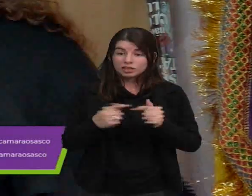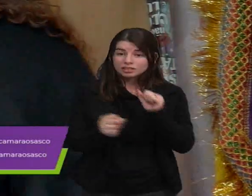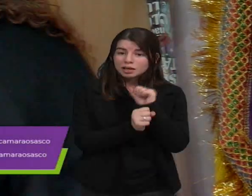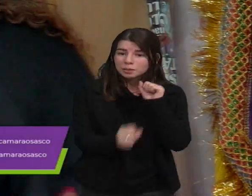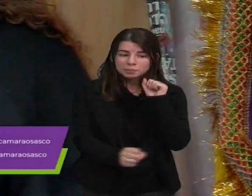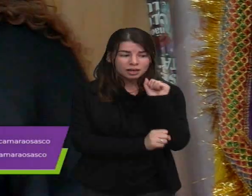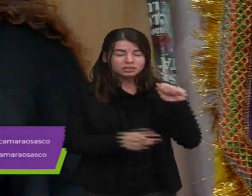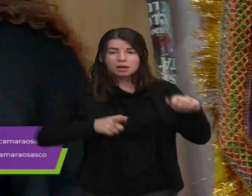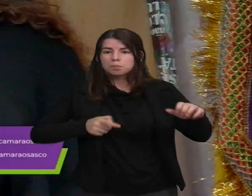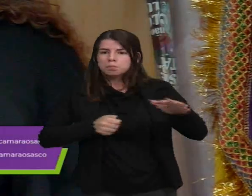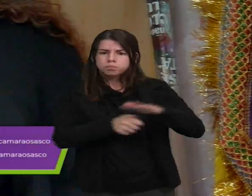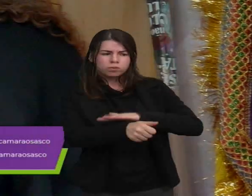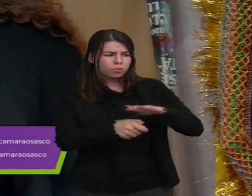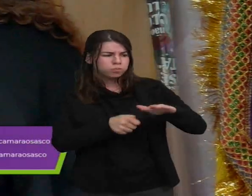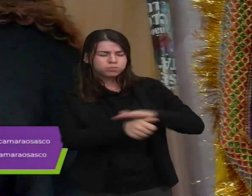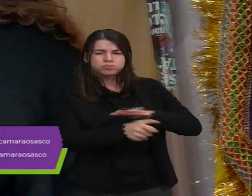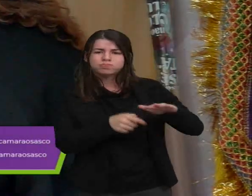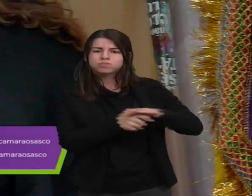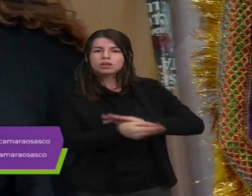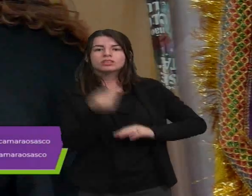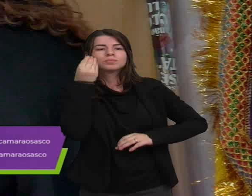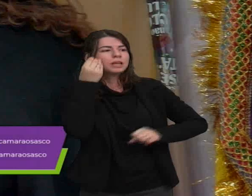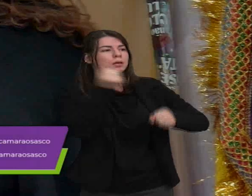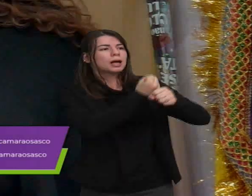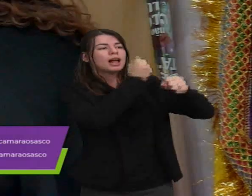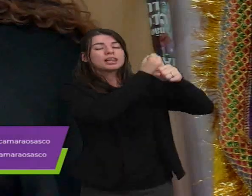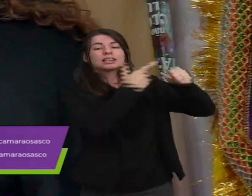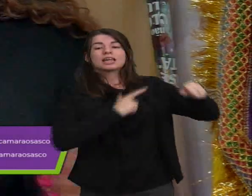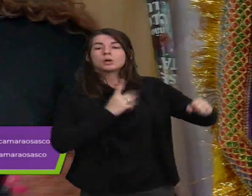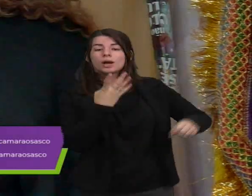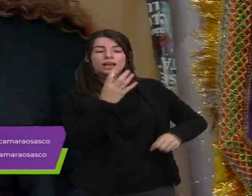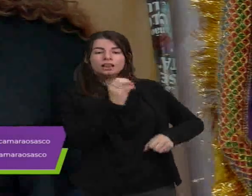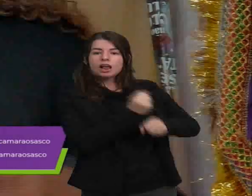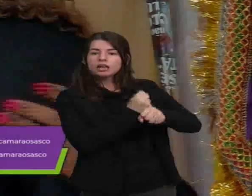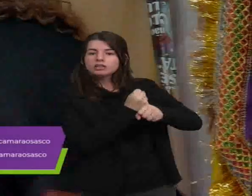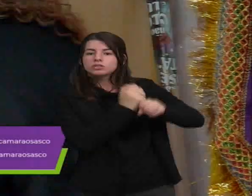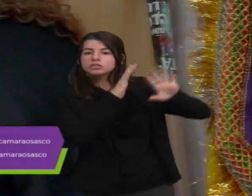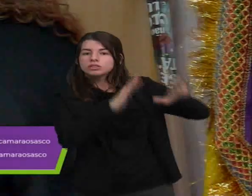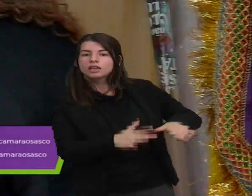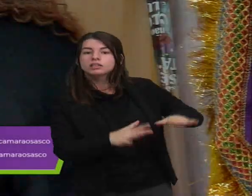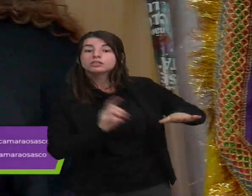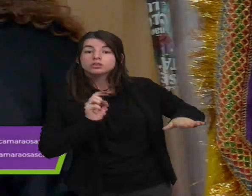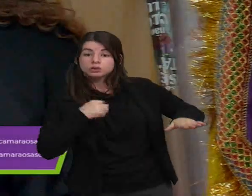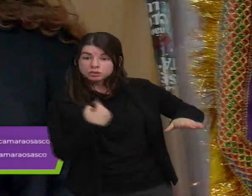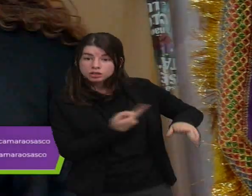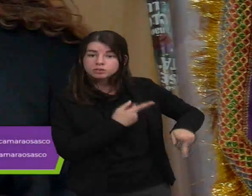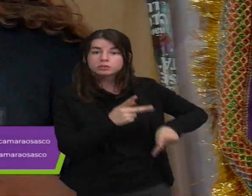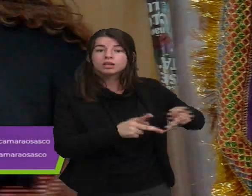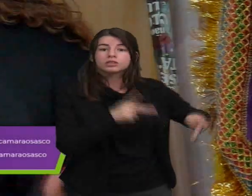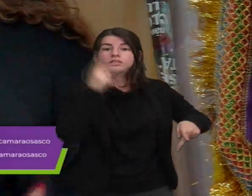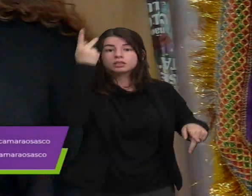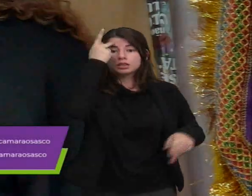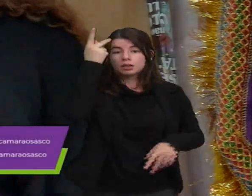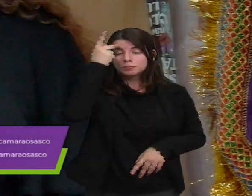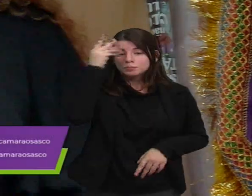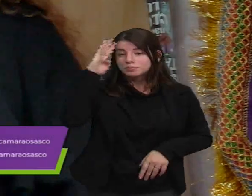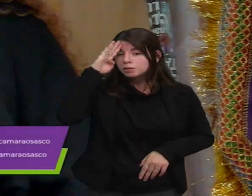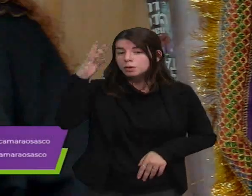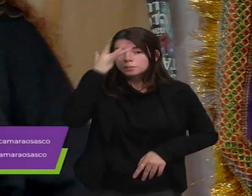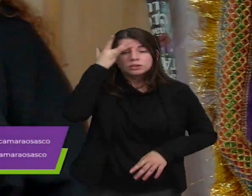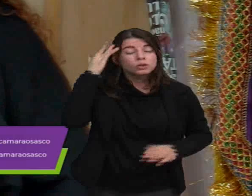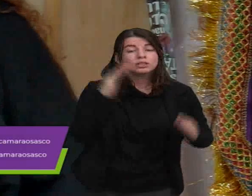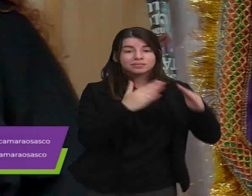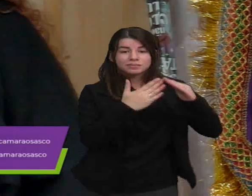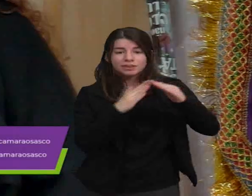investido nessa empresa que tem mais de 40 anos e a gente sabe que o povo de São Paulo principalmente a periferia o povo